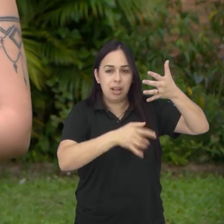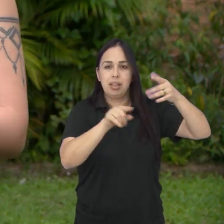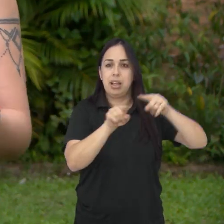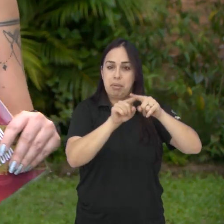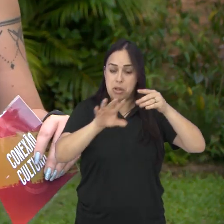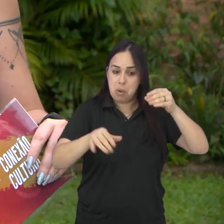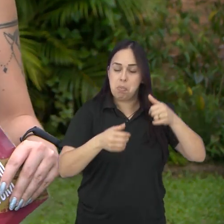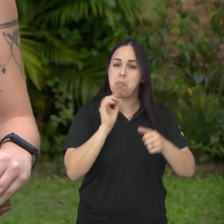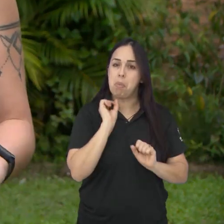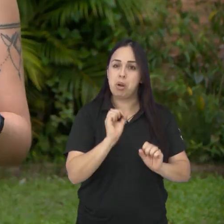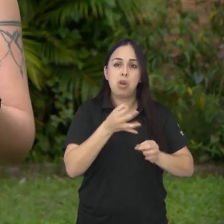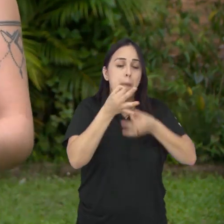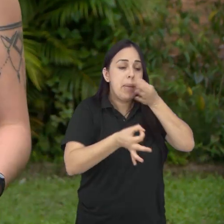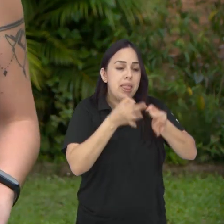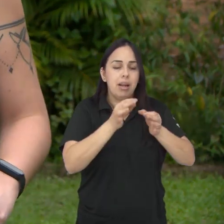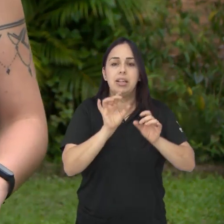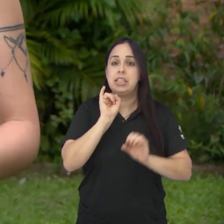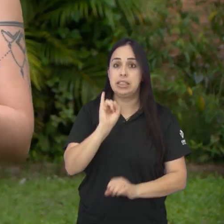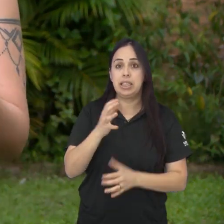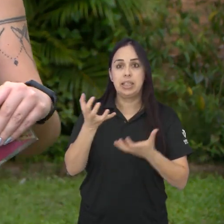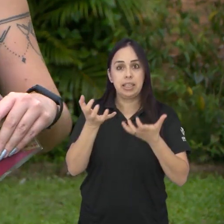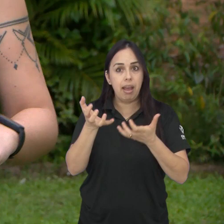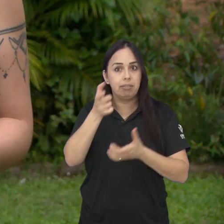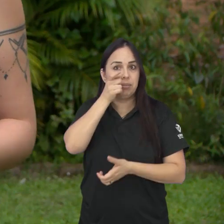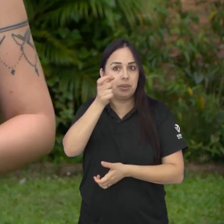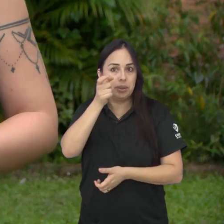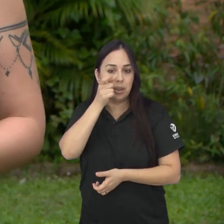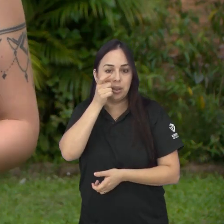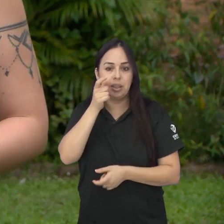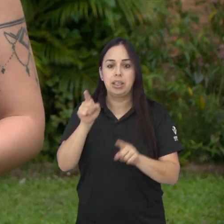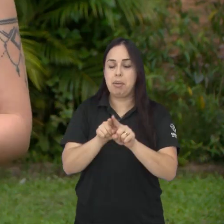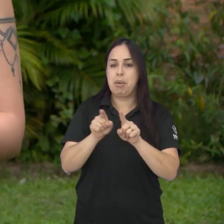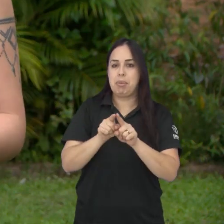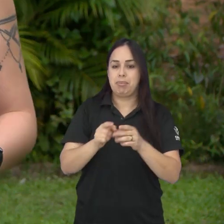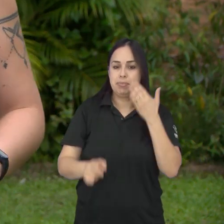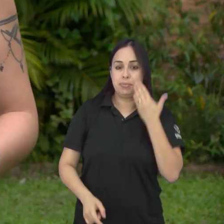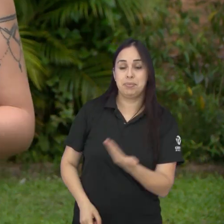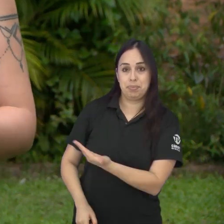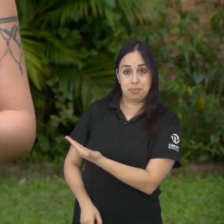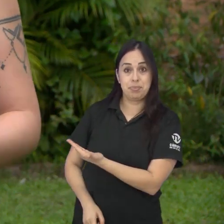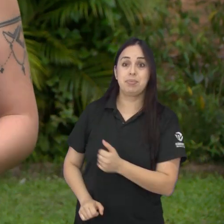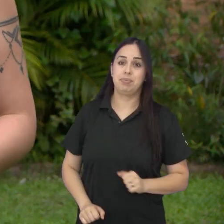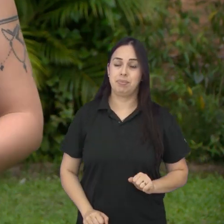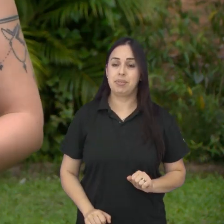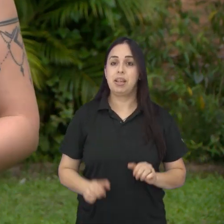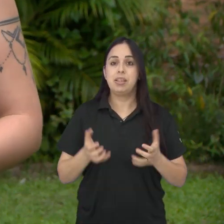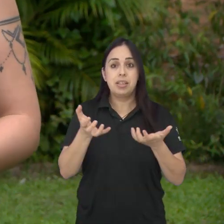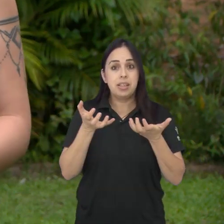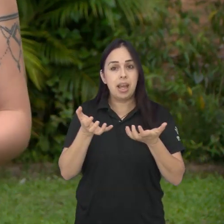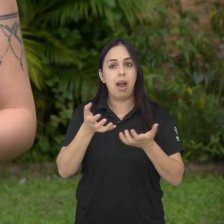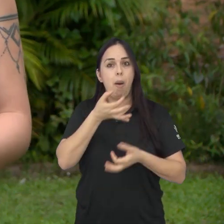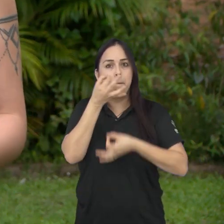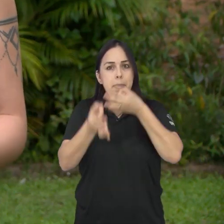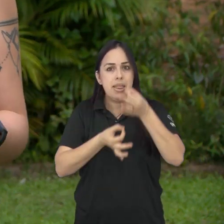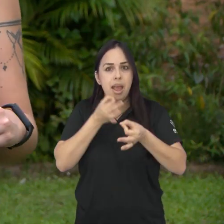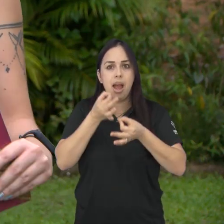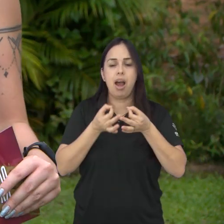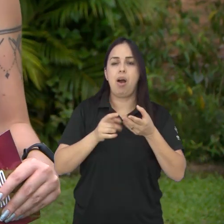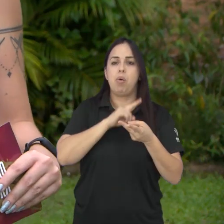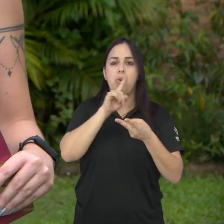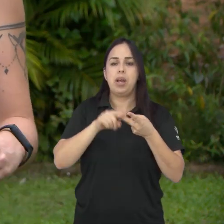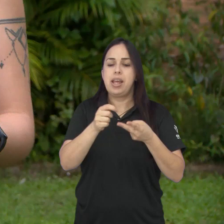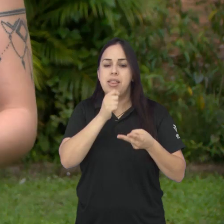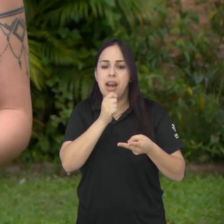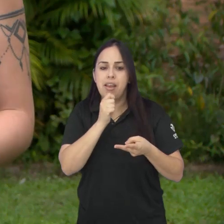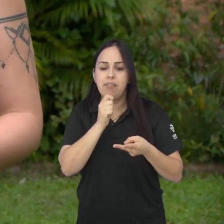quiser assistir qualquer outro programa, já sabe, né? É só acessar o YouTube da TV Câmara, todos os programas sempre estão disponíveis lá. E se quiser sugerir